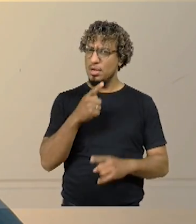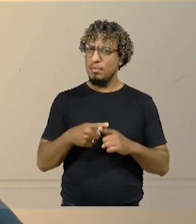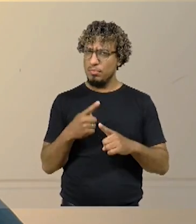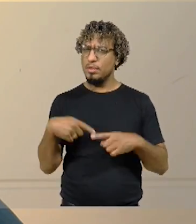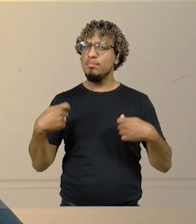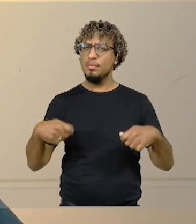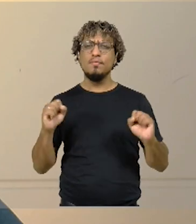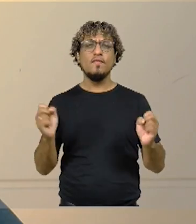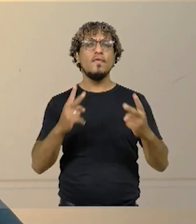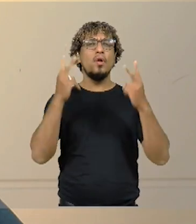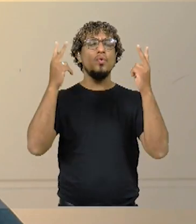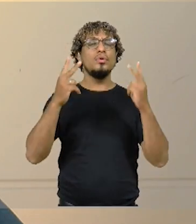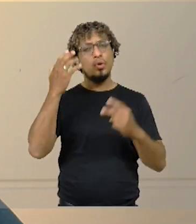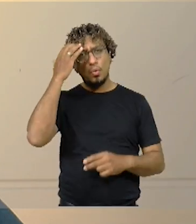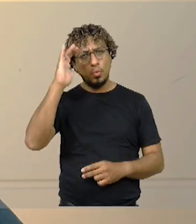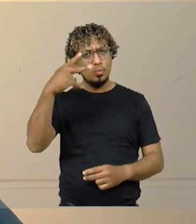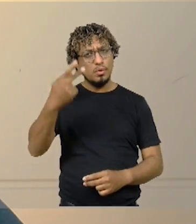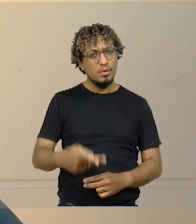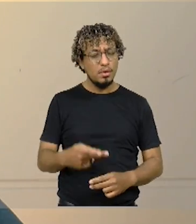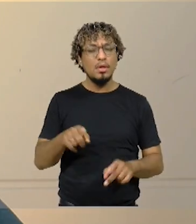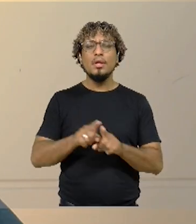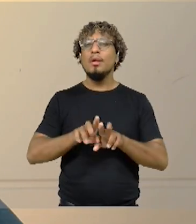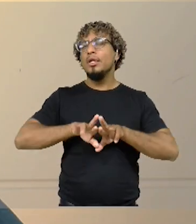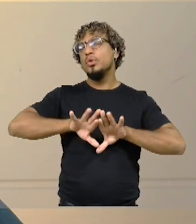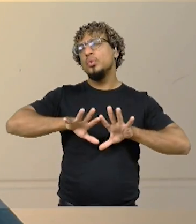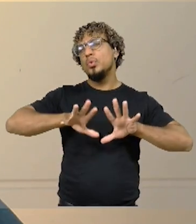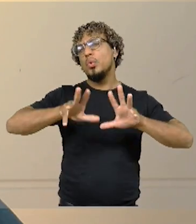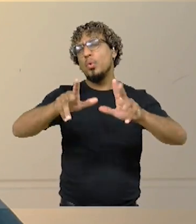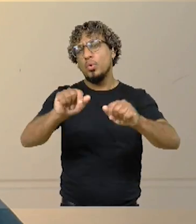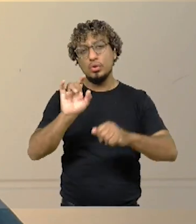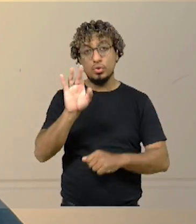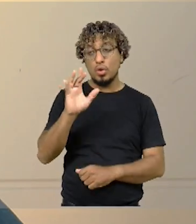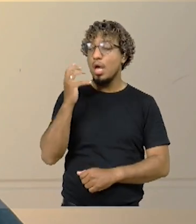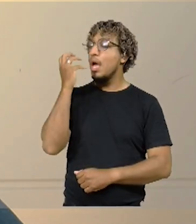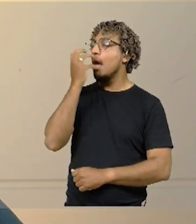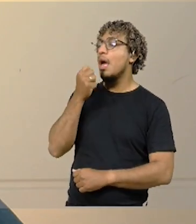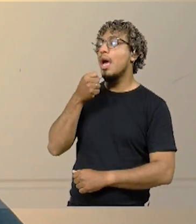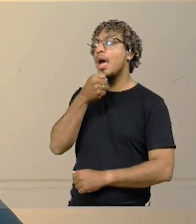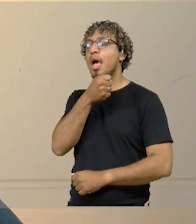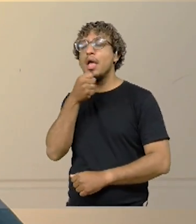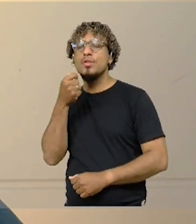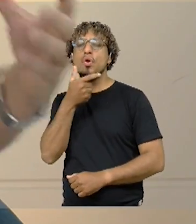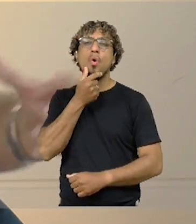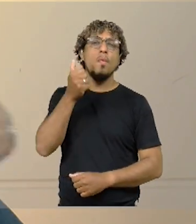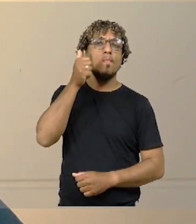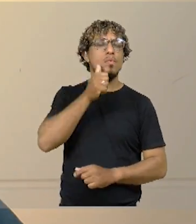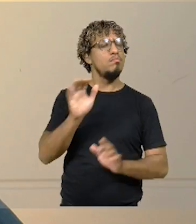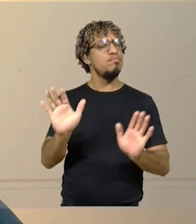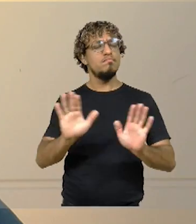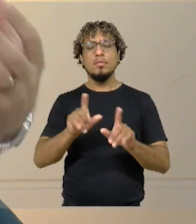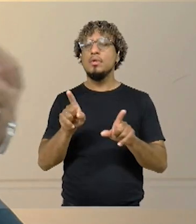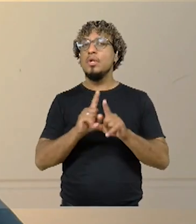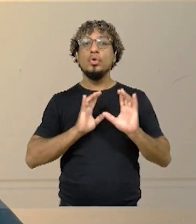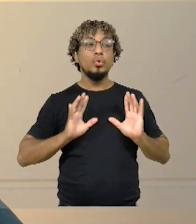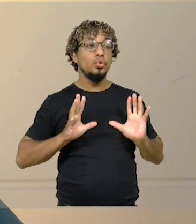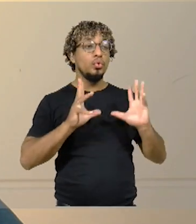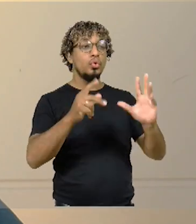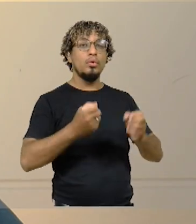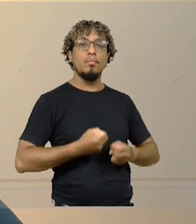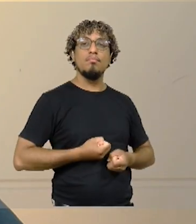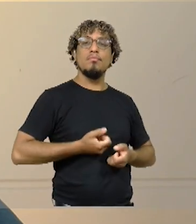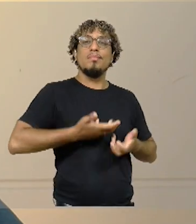poluindo, então a gente não pode nem banhar e nem a areia que também está contaminada. Então você tem que investir no turismo, para investir no turismo você tem